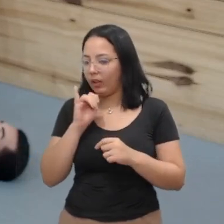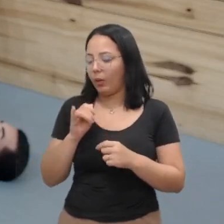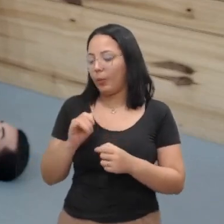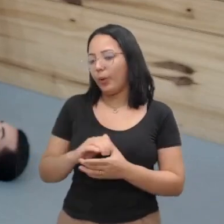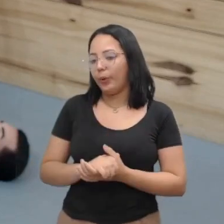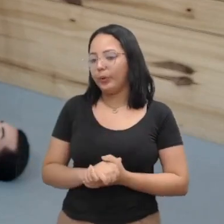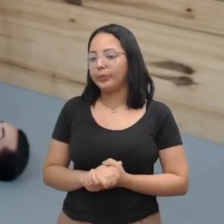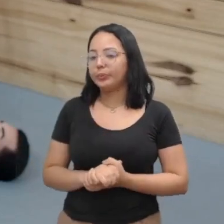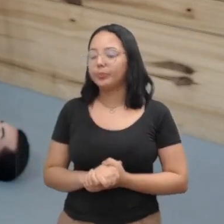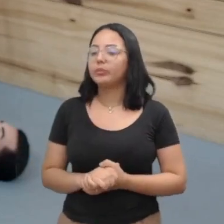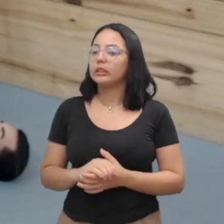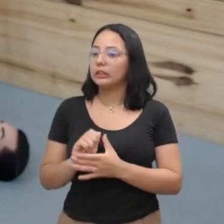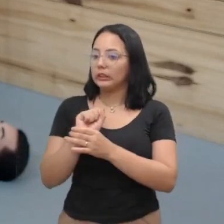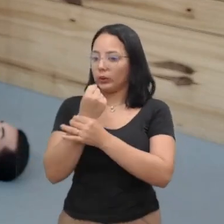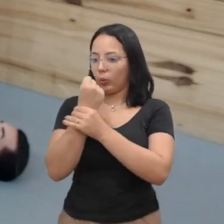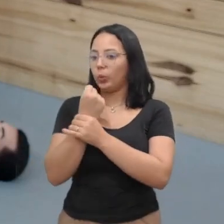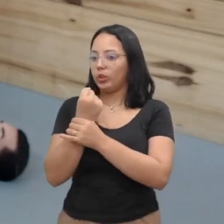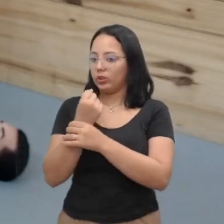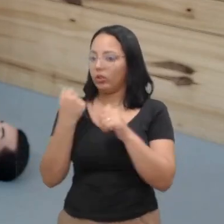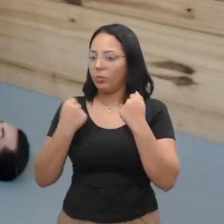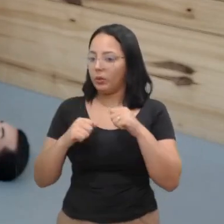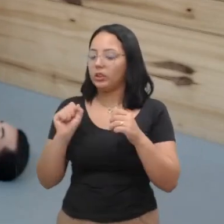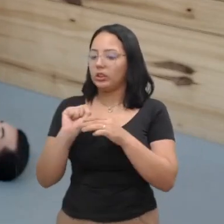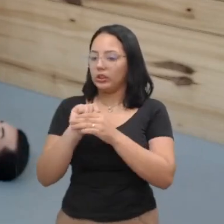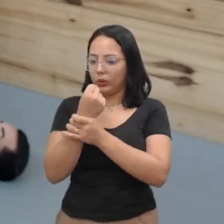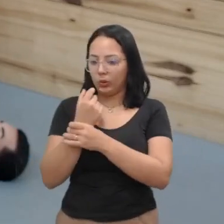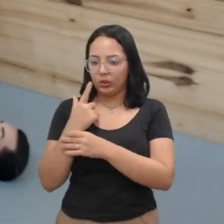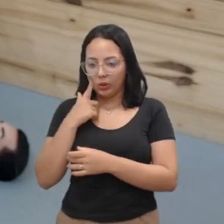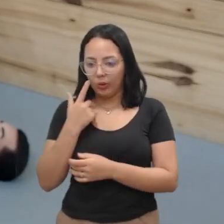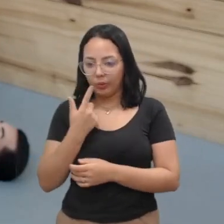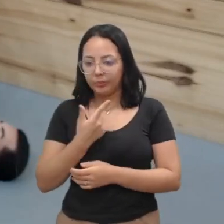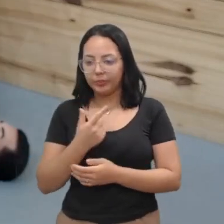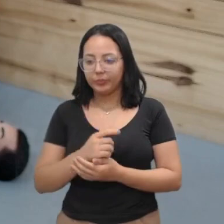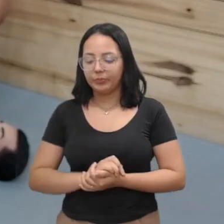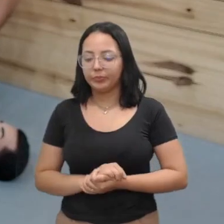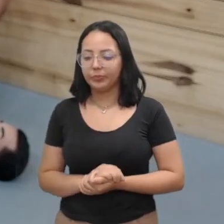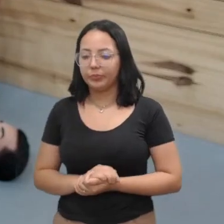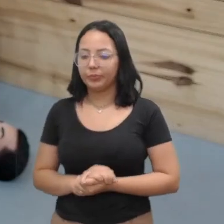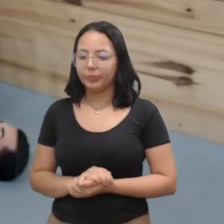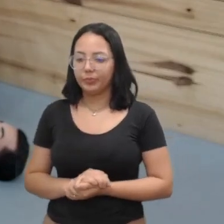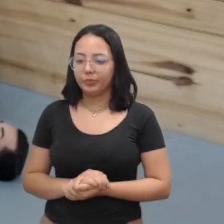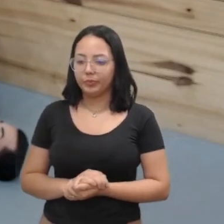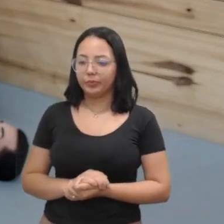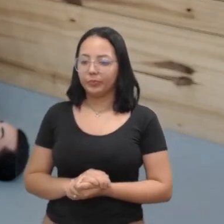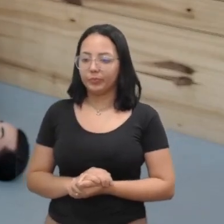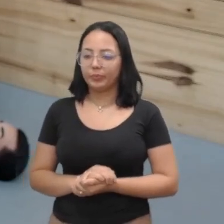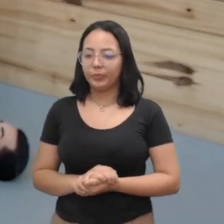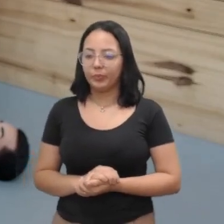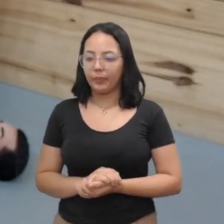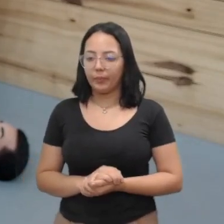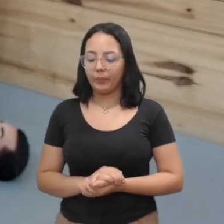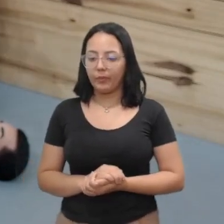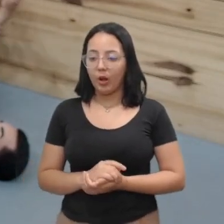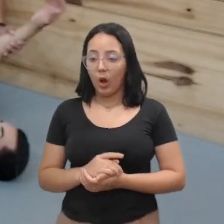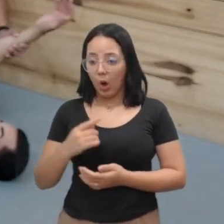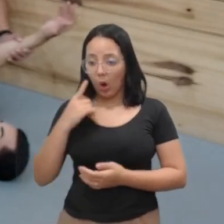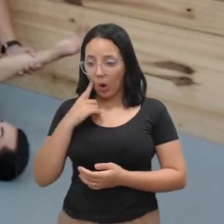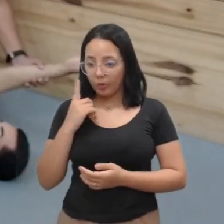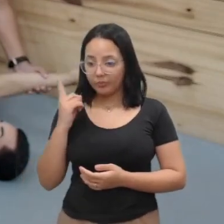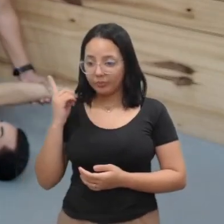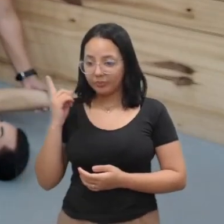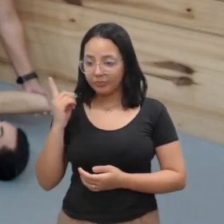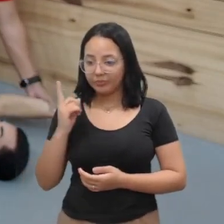uma forma e segurança, tá? Você pode fazer o quê? Você irá botar o braço dele para